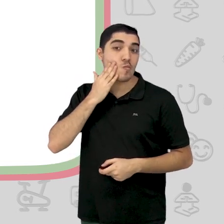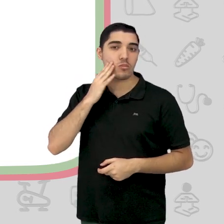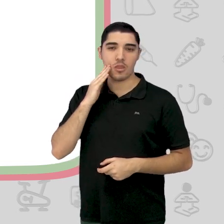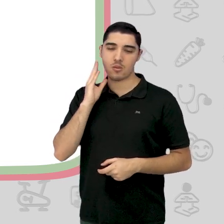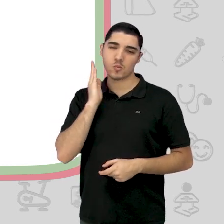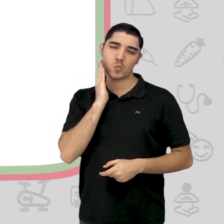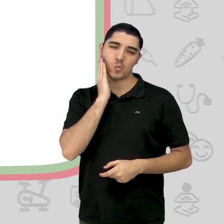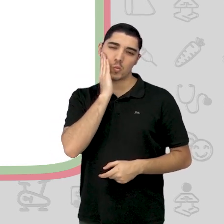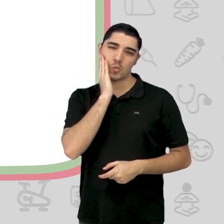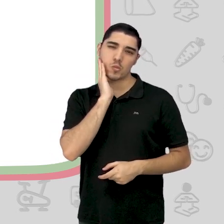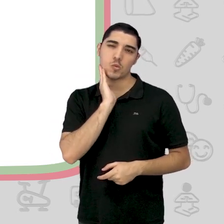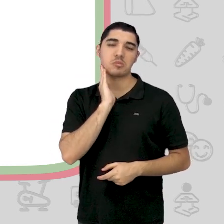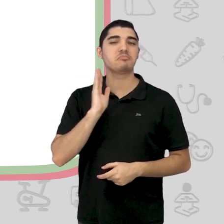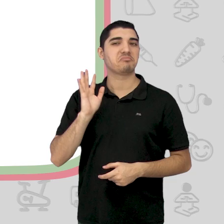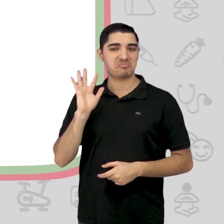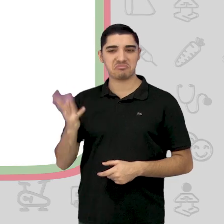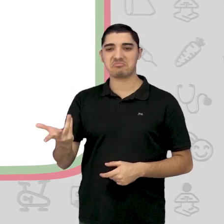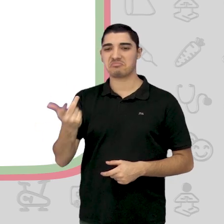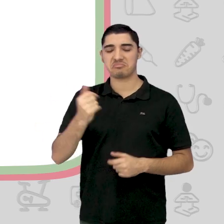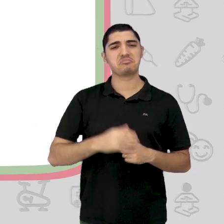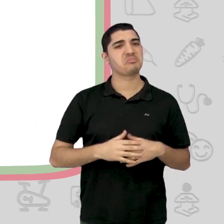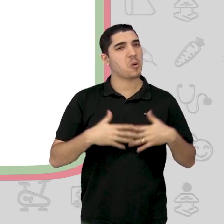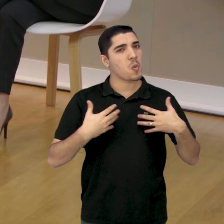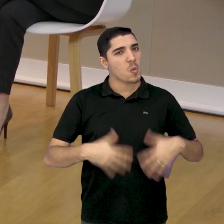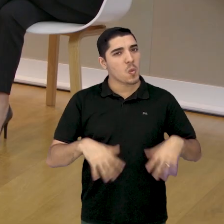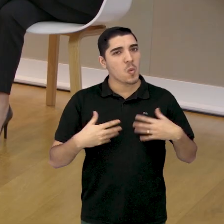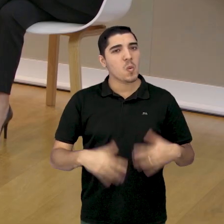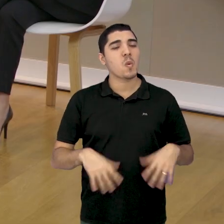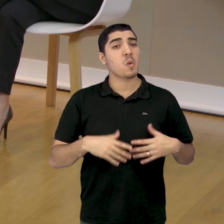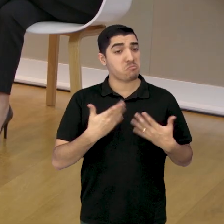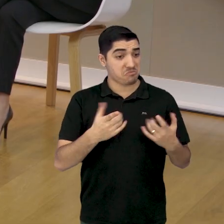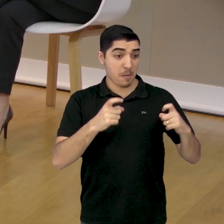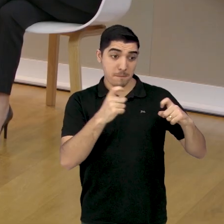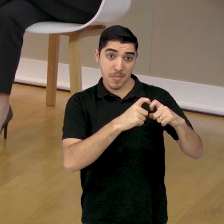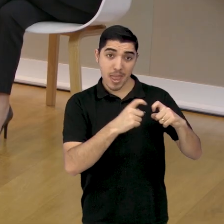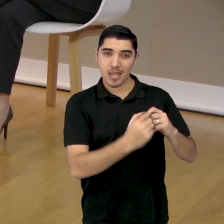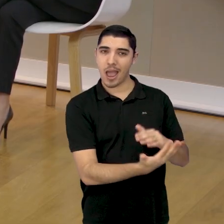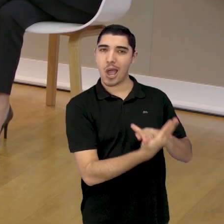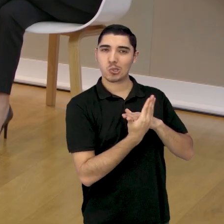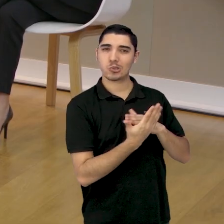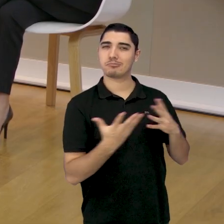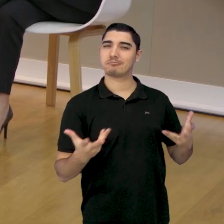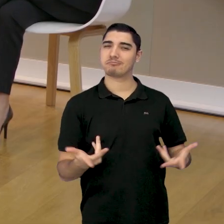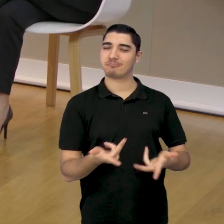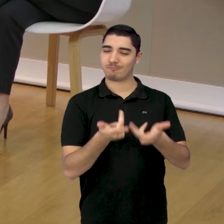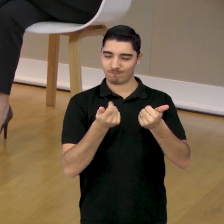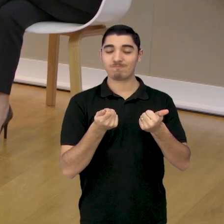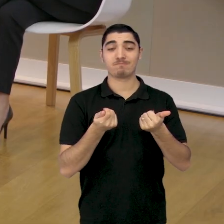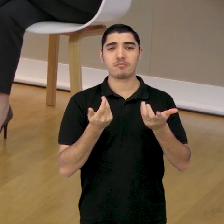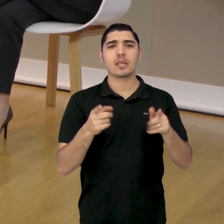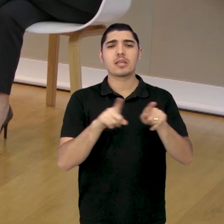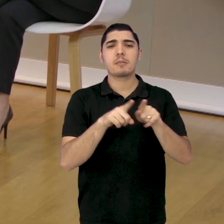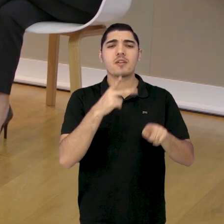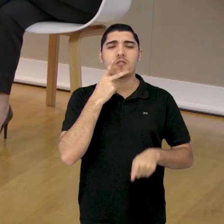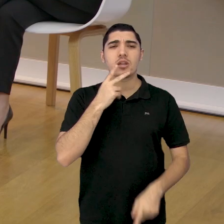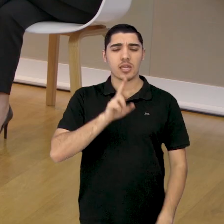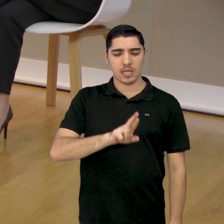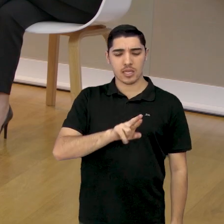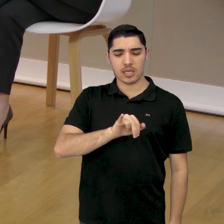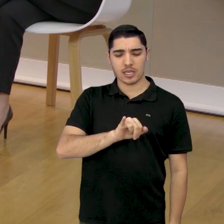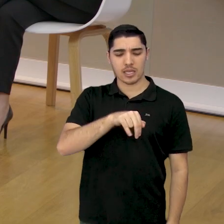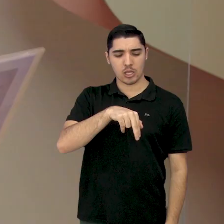mais coladinha ali, né? Então, ficou bem bacana. Mais uma vez, a medicina a nosso favor. E nós também temos a tal